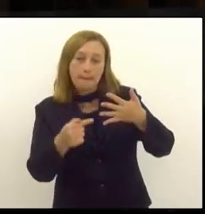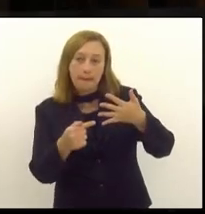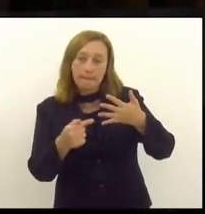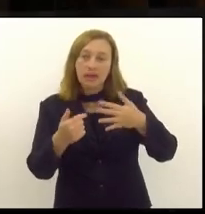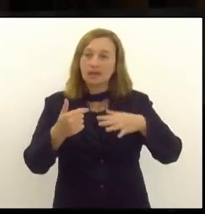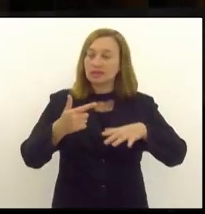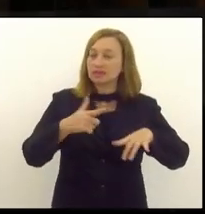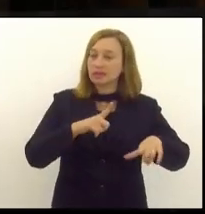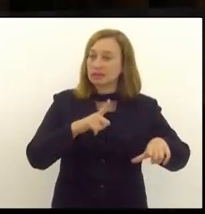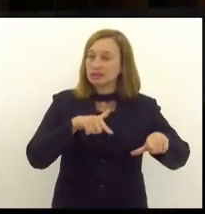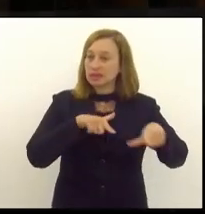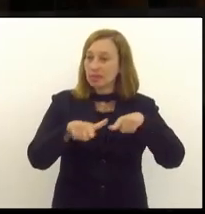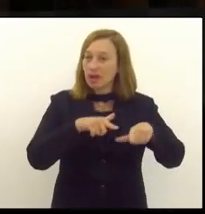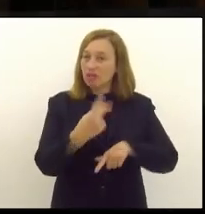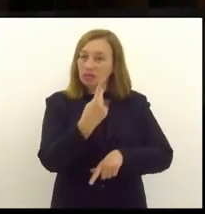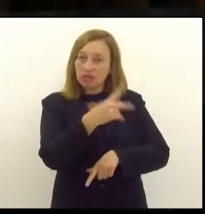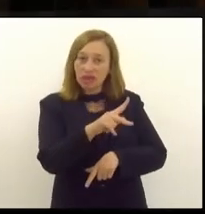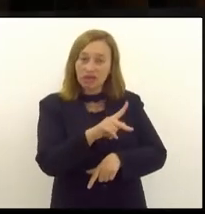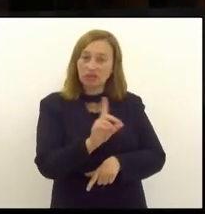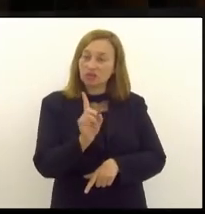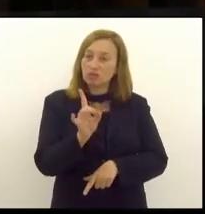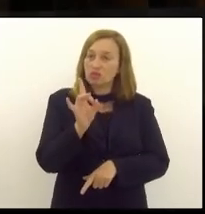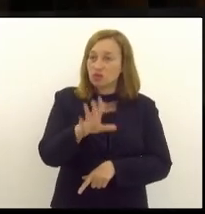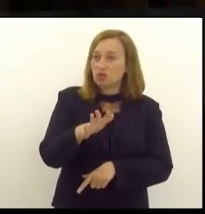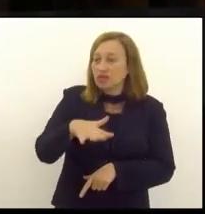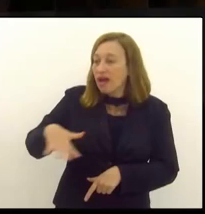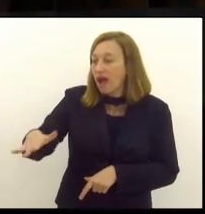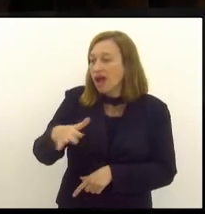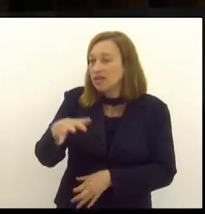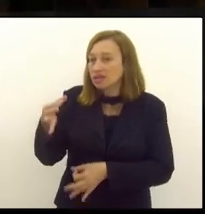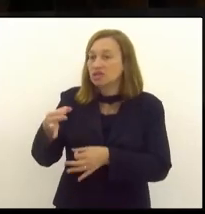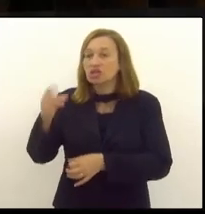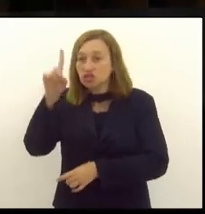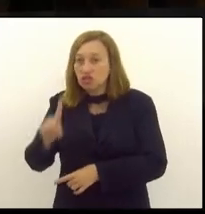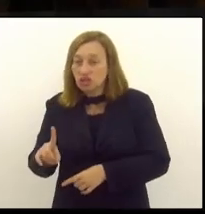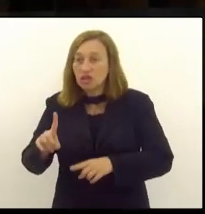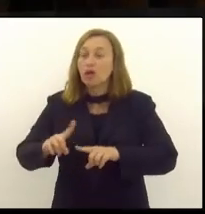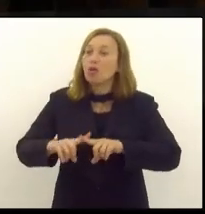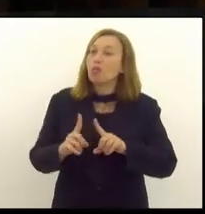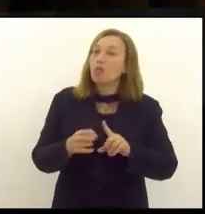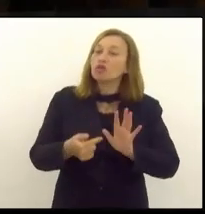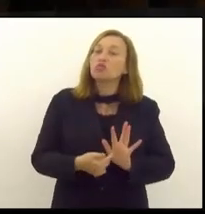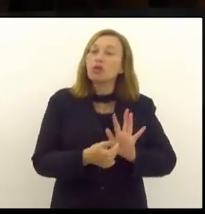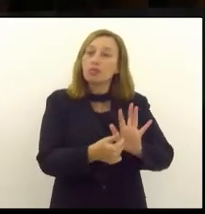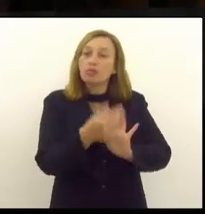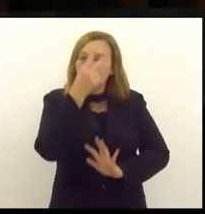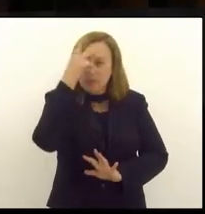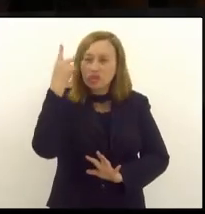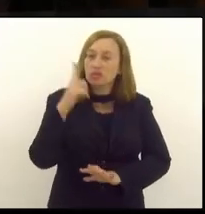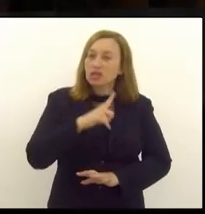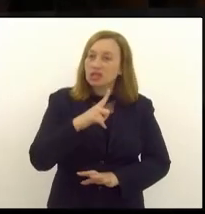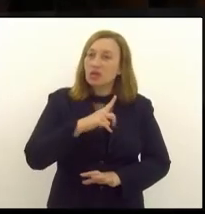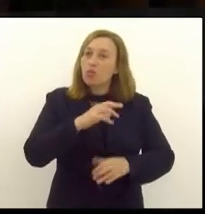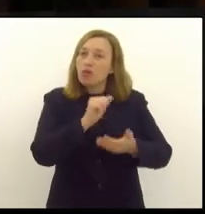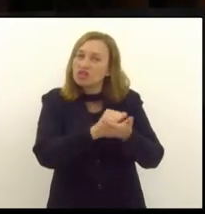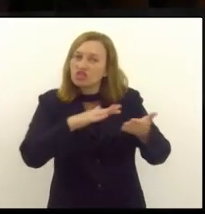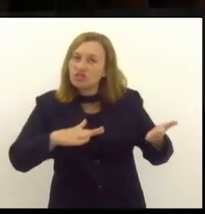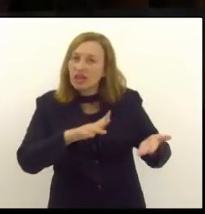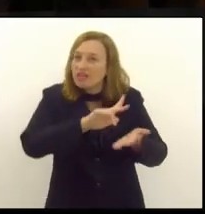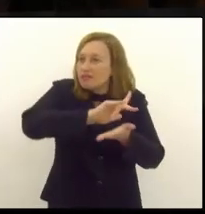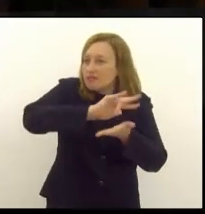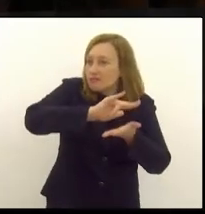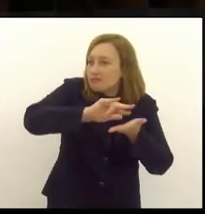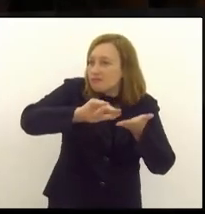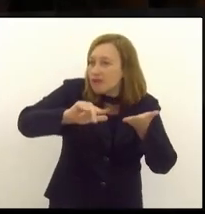são sempre, não foram todas no mundo do direito, que mostra como uma pessoa que tem uma atividade,